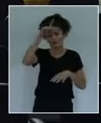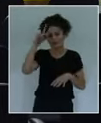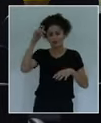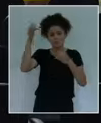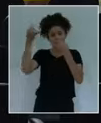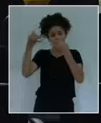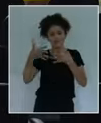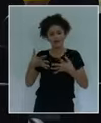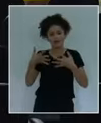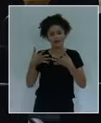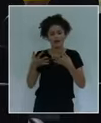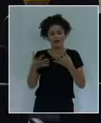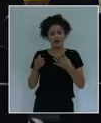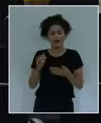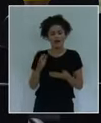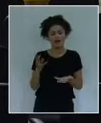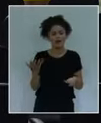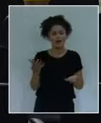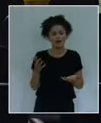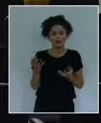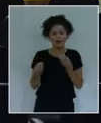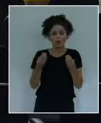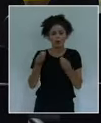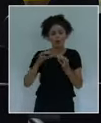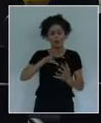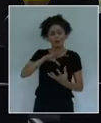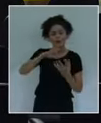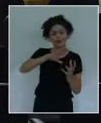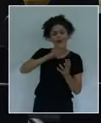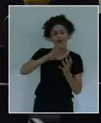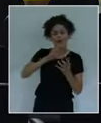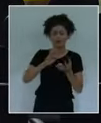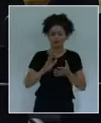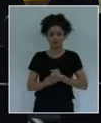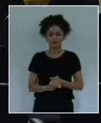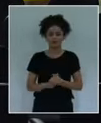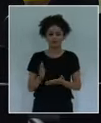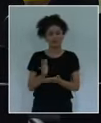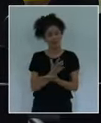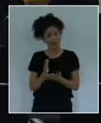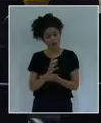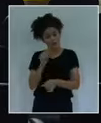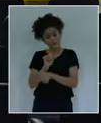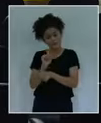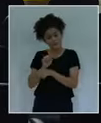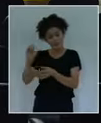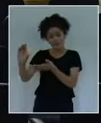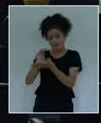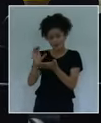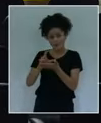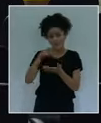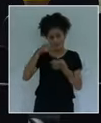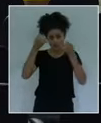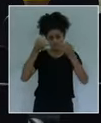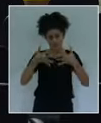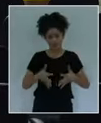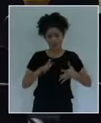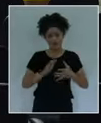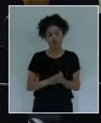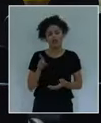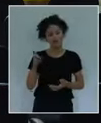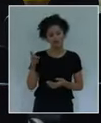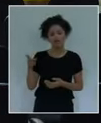algumas através da Prefeitura mesmo, talvez fazer um reparo. Algumas vai estar esperando a verba que você falou aí, né? Foi o que ele me